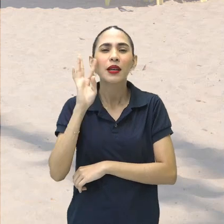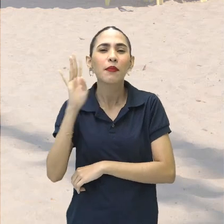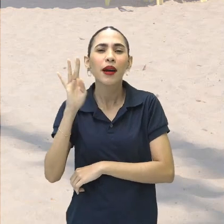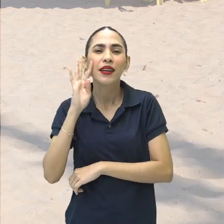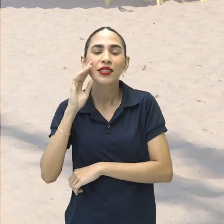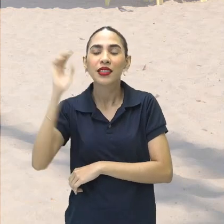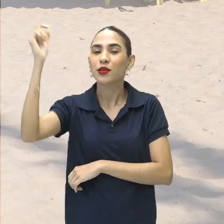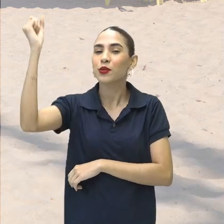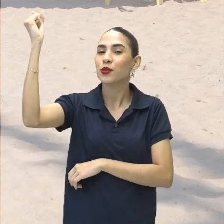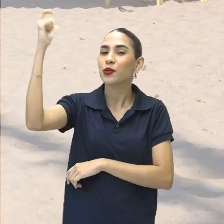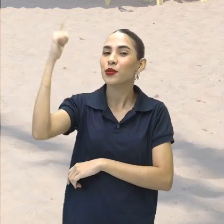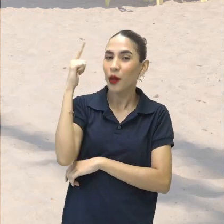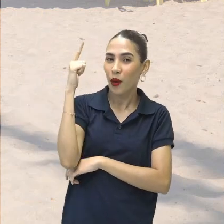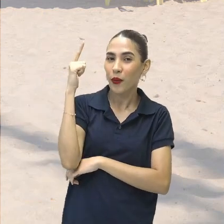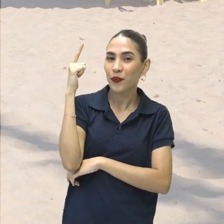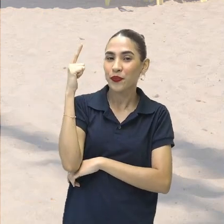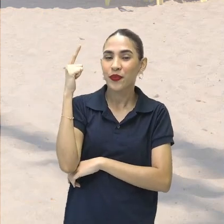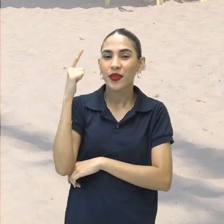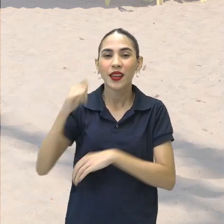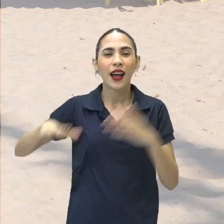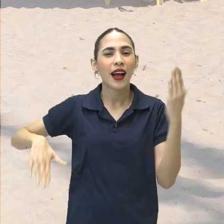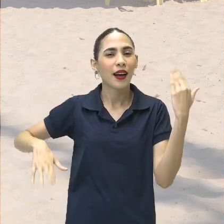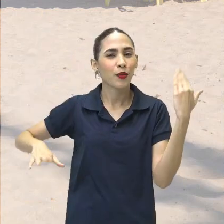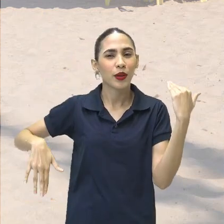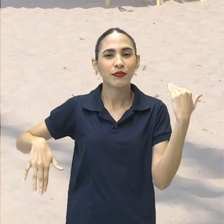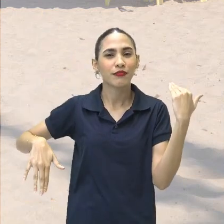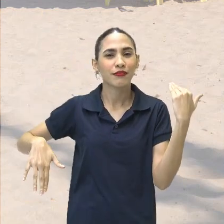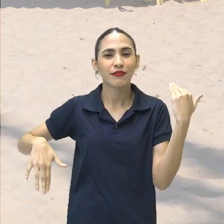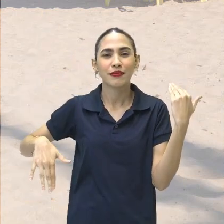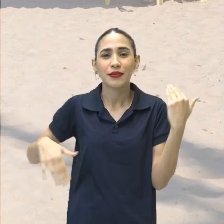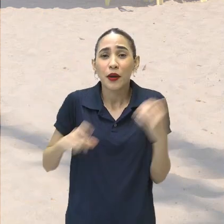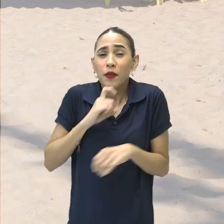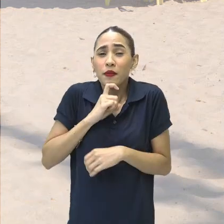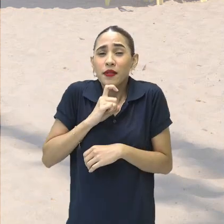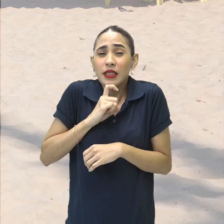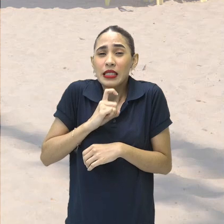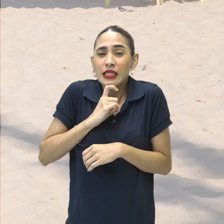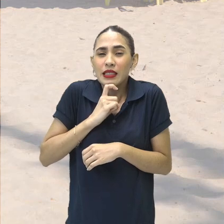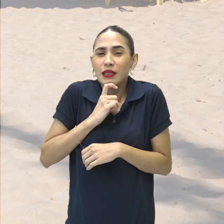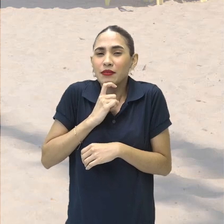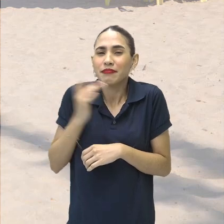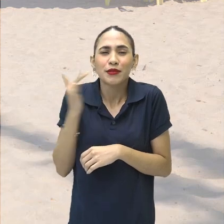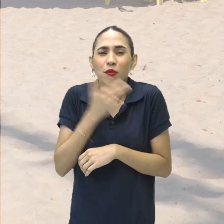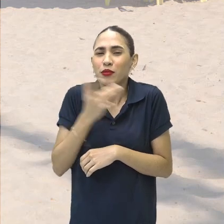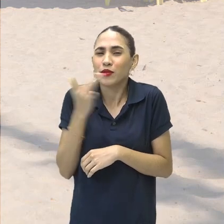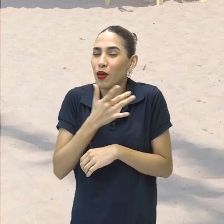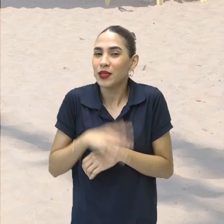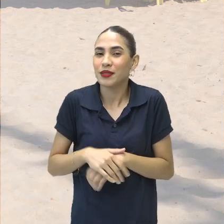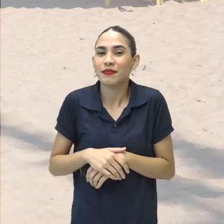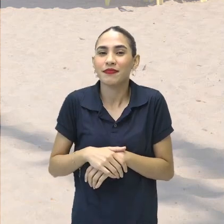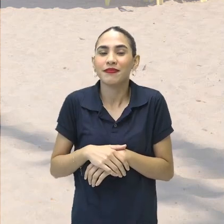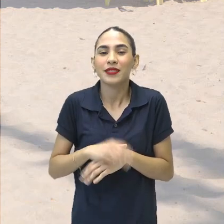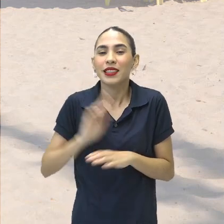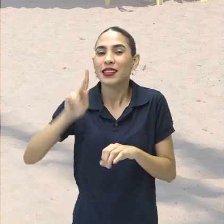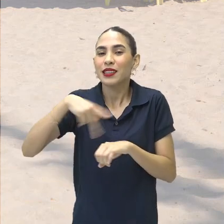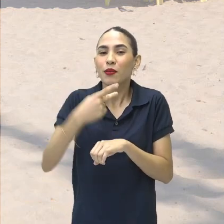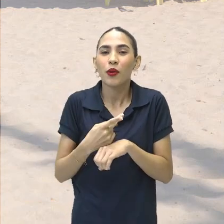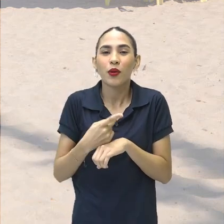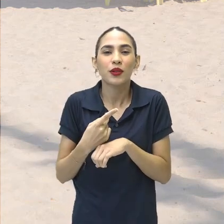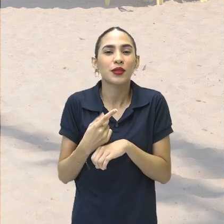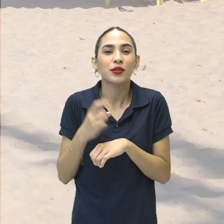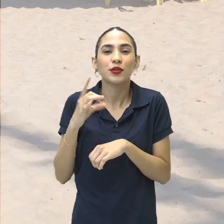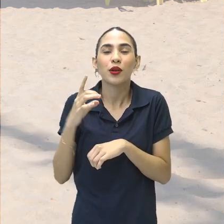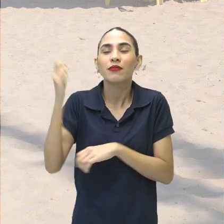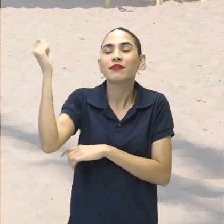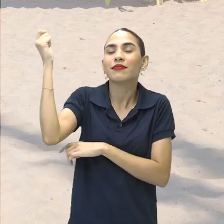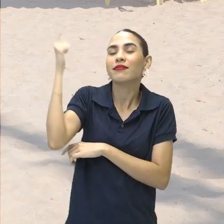nesse sol, entrar nessa água gelada, gostosa e ficar ali depois só